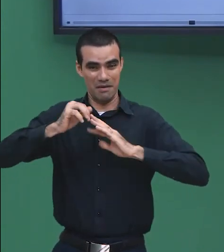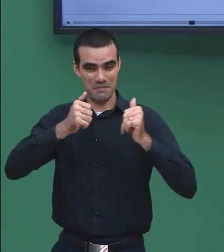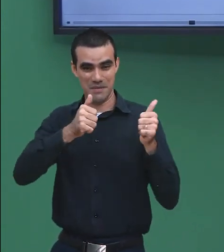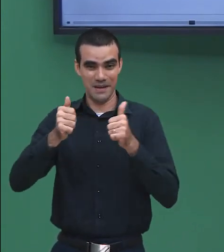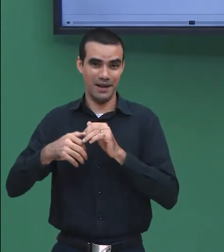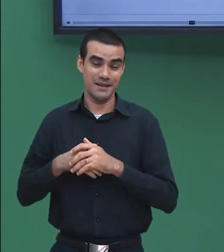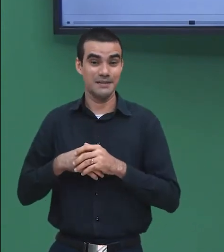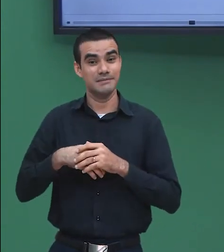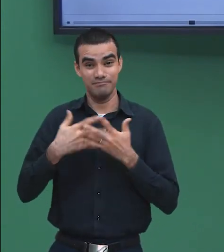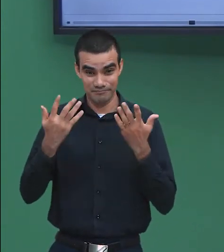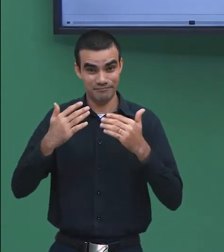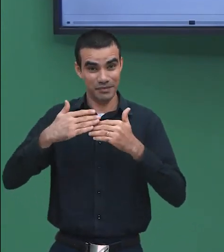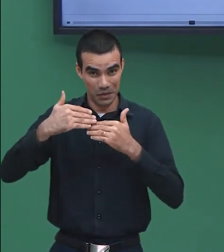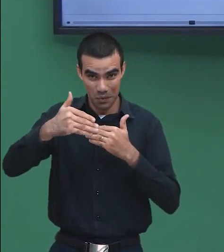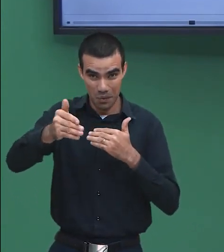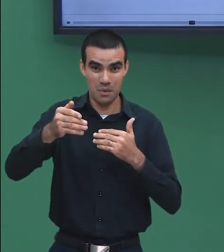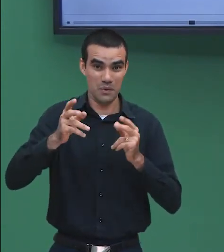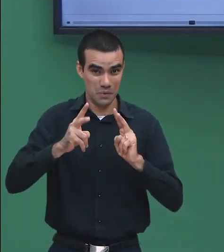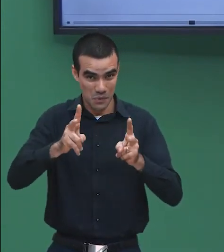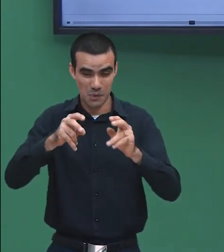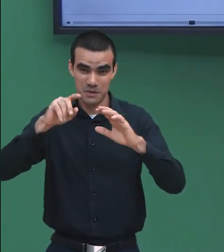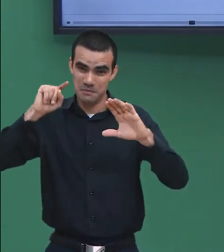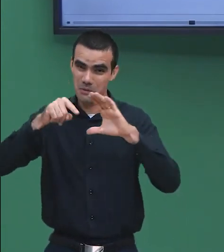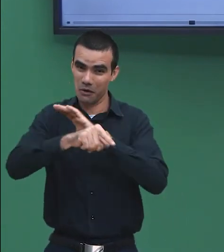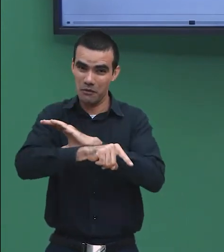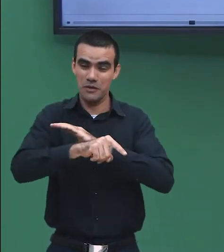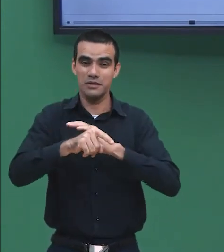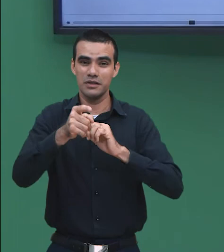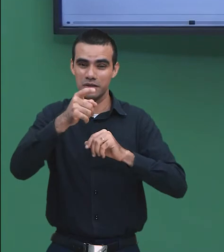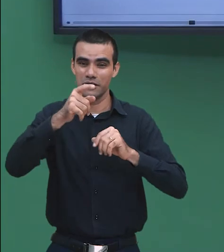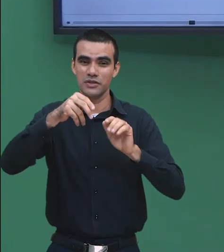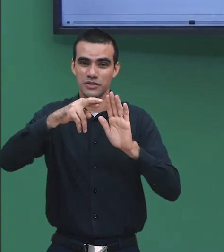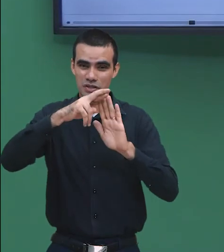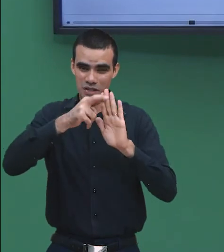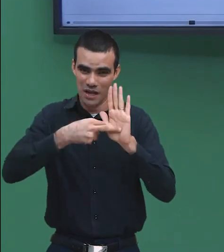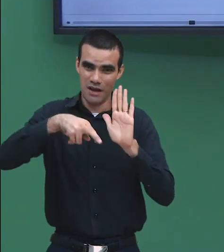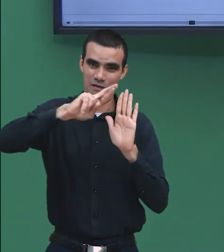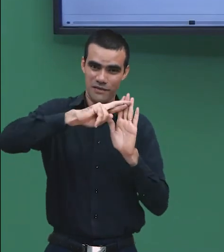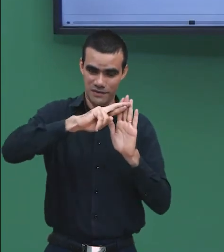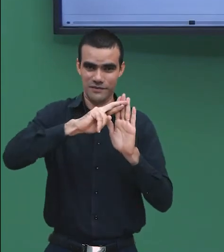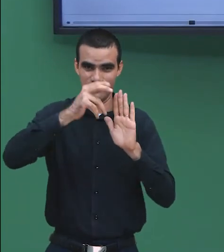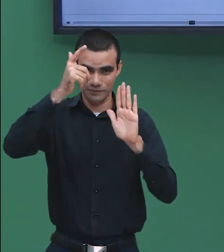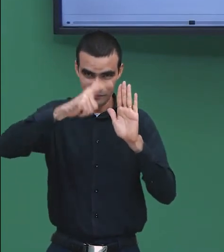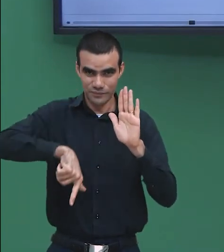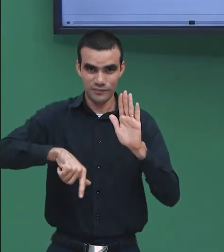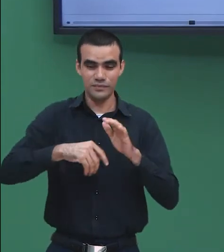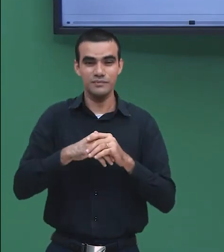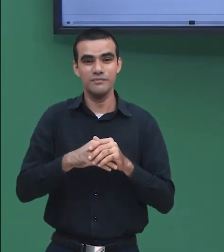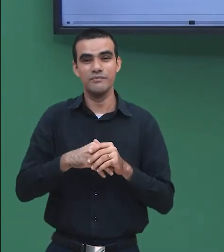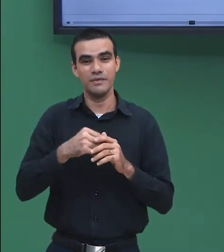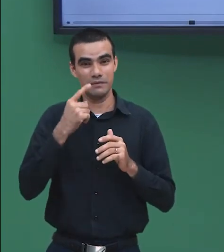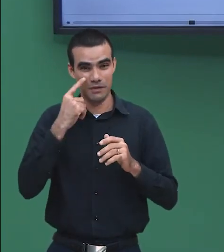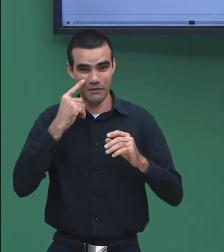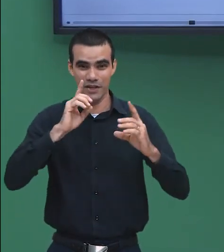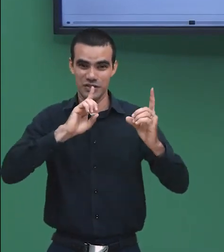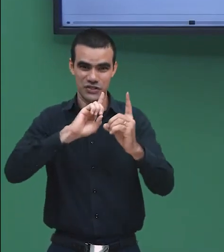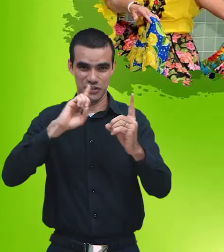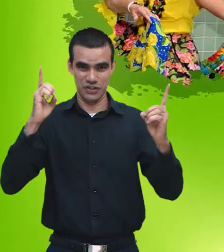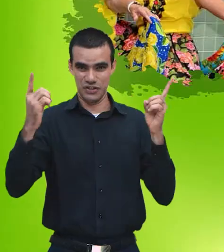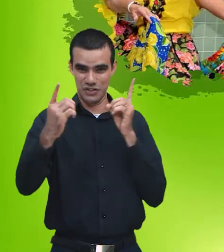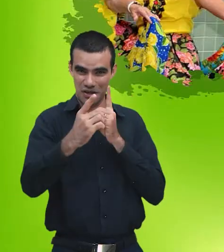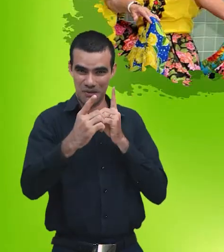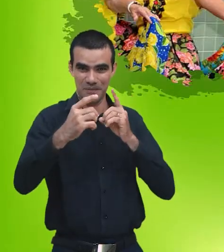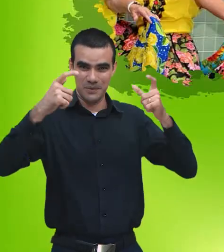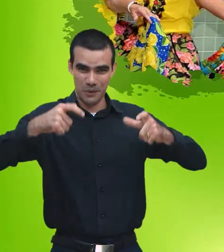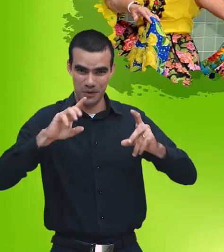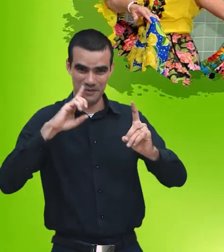das pessoas. Enfim, vamos lá para aprofundar, fazer uma revisão daquilo que a gente viu até agora. É o momento da nossa dinâmica,